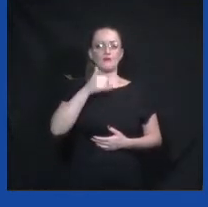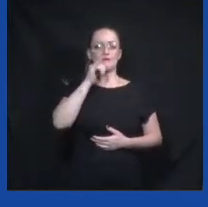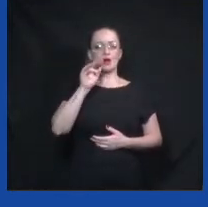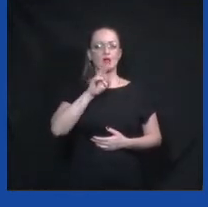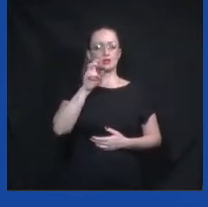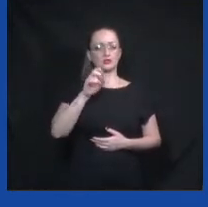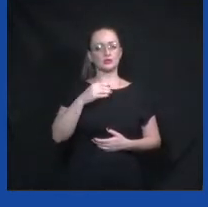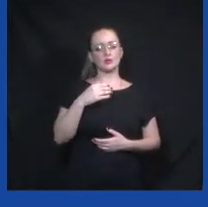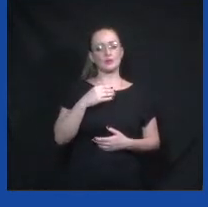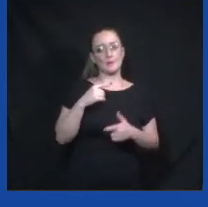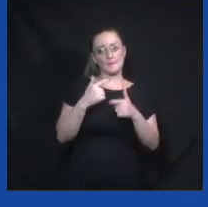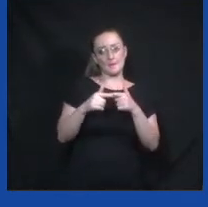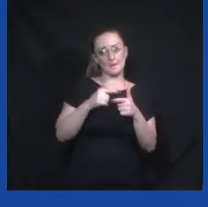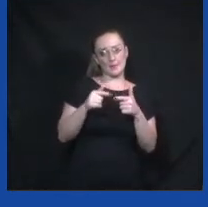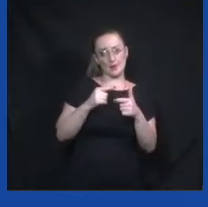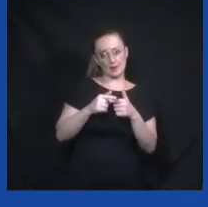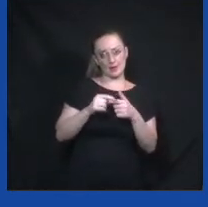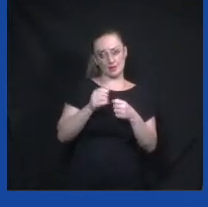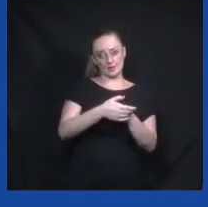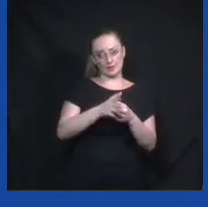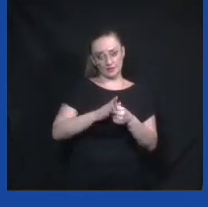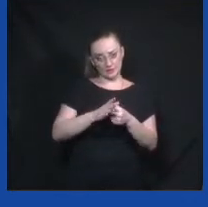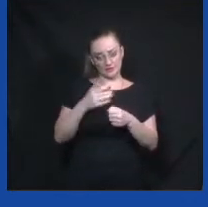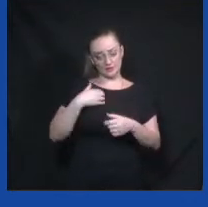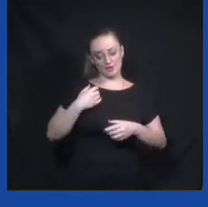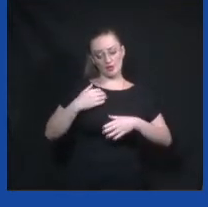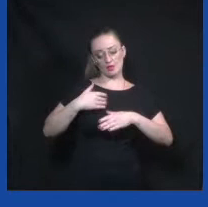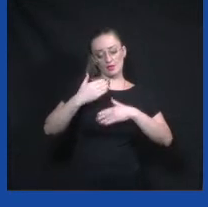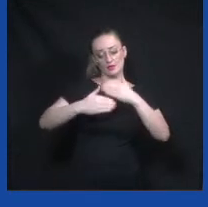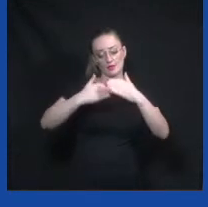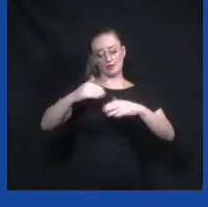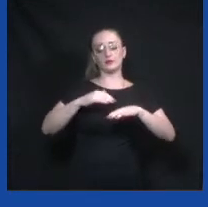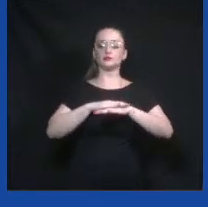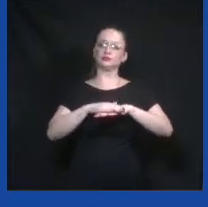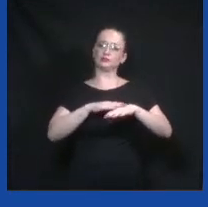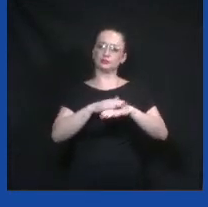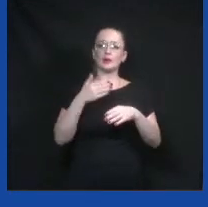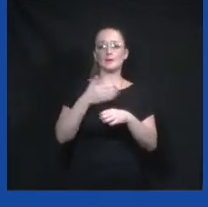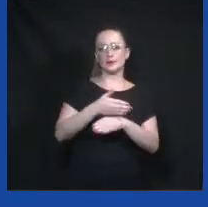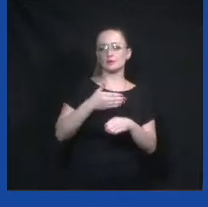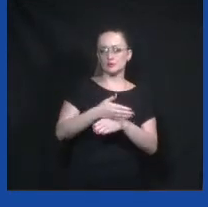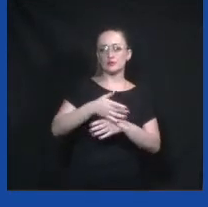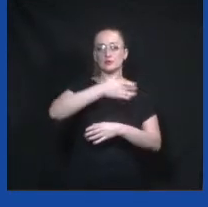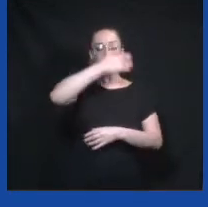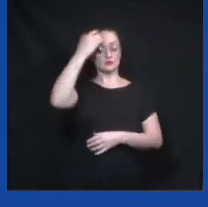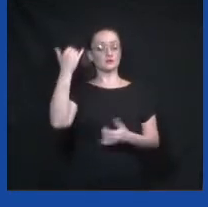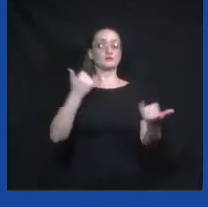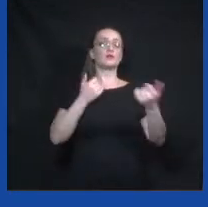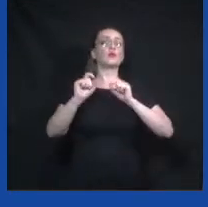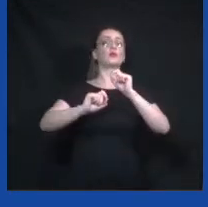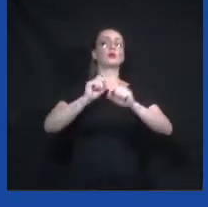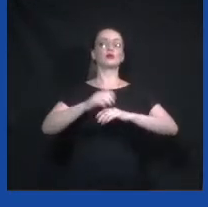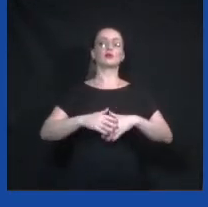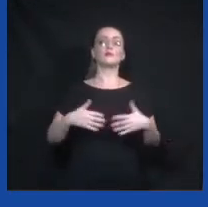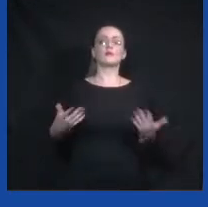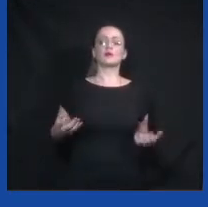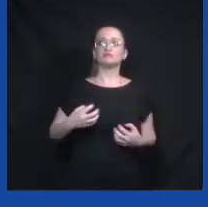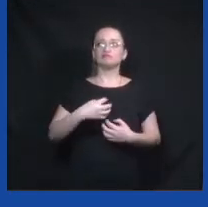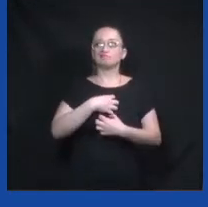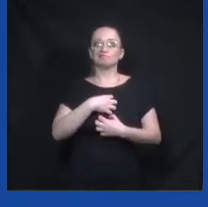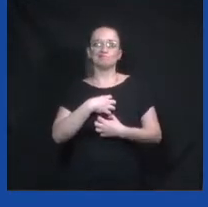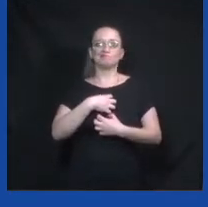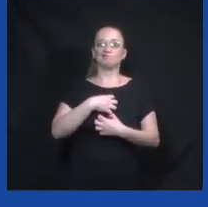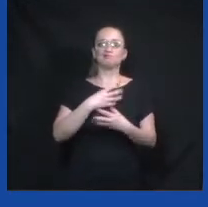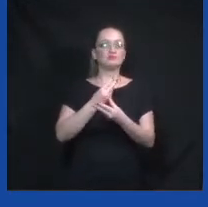da democracia representativa e levamos esta conversa para a democracia participativa, as pessoas dizem, puxa vida, mas eu tenho a sensação de que